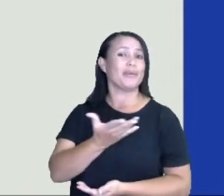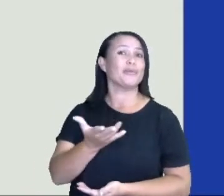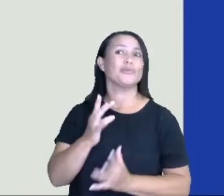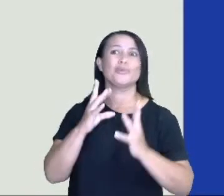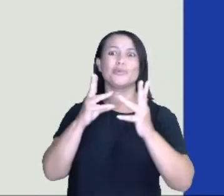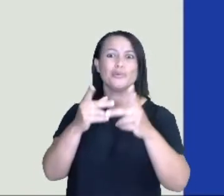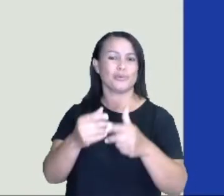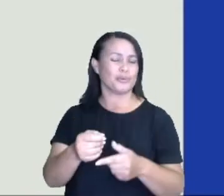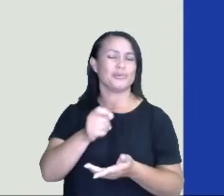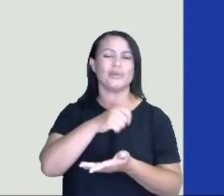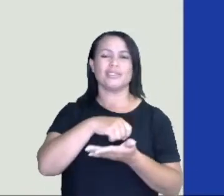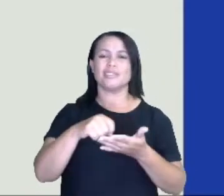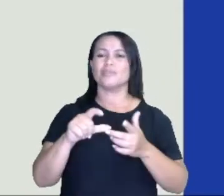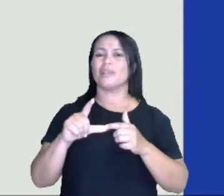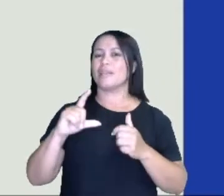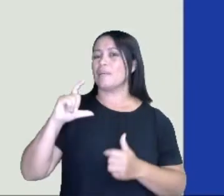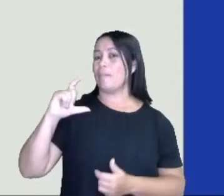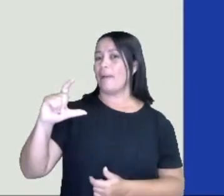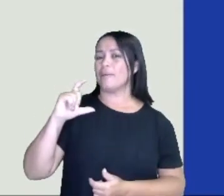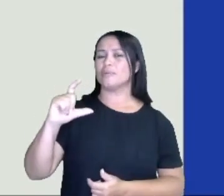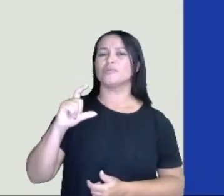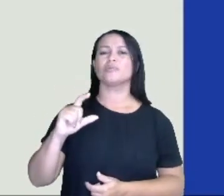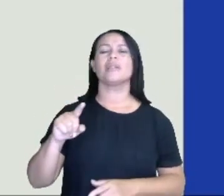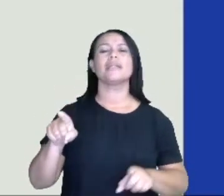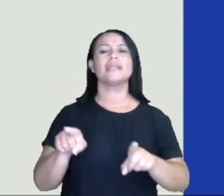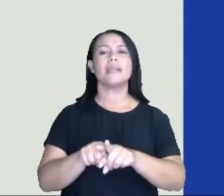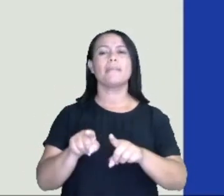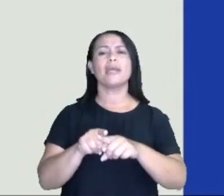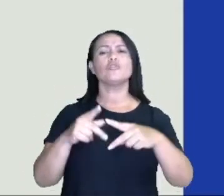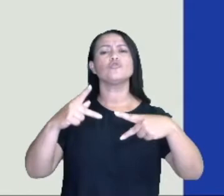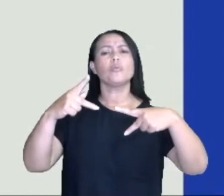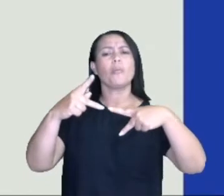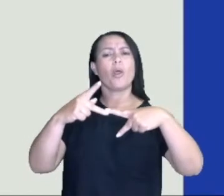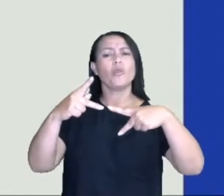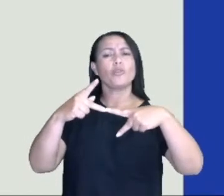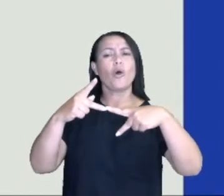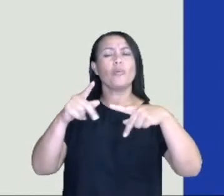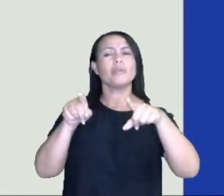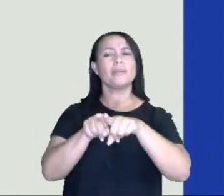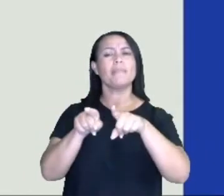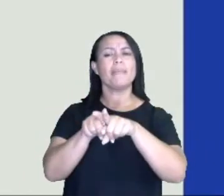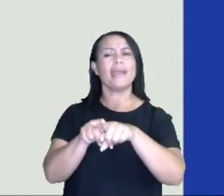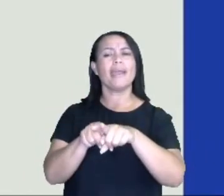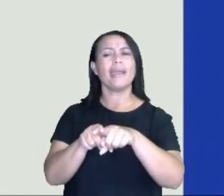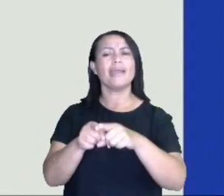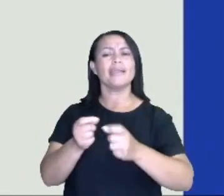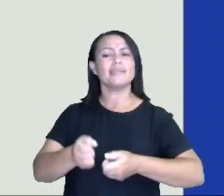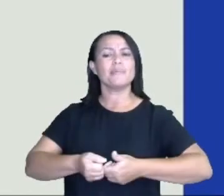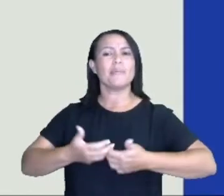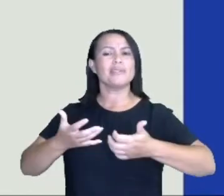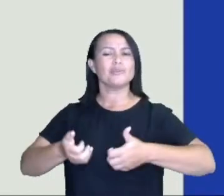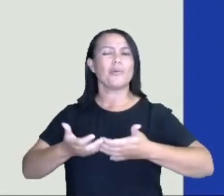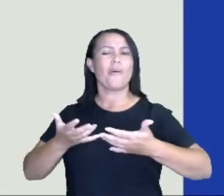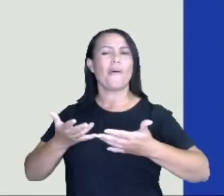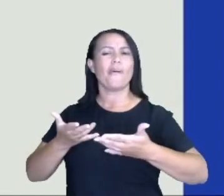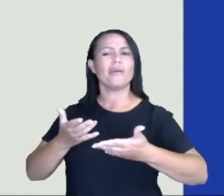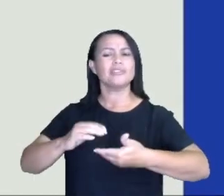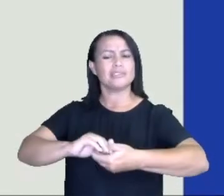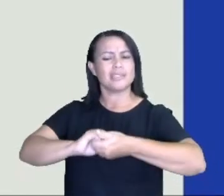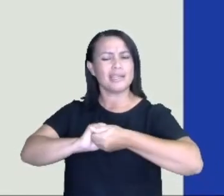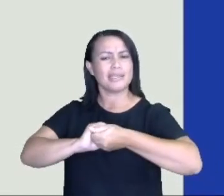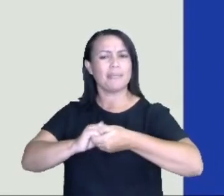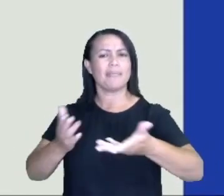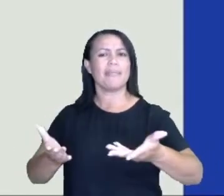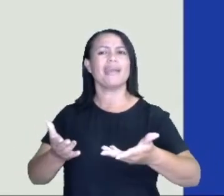letra maiúscula. Nos pronomes e expressões de tratamento, gente, excelentíssimo,